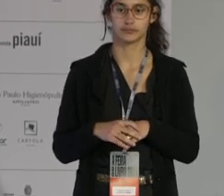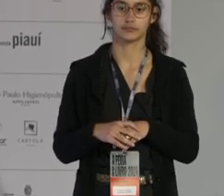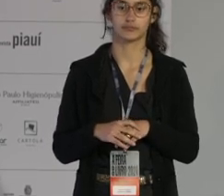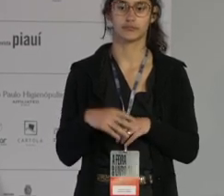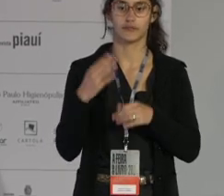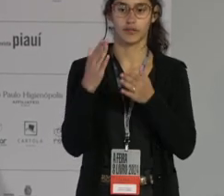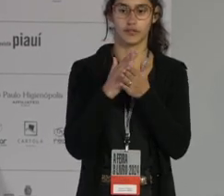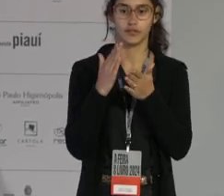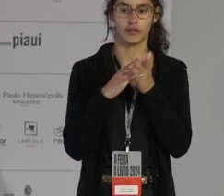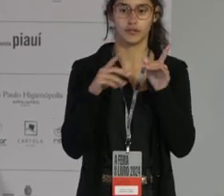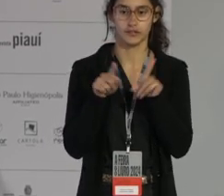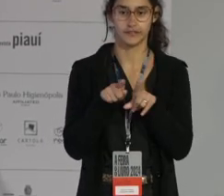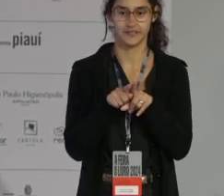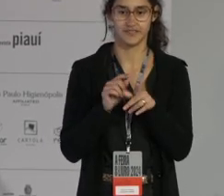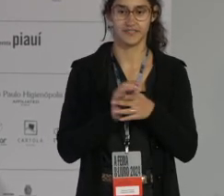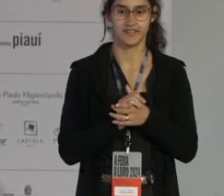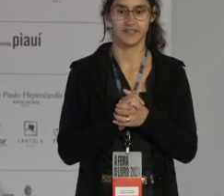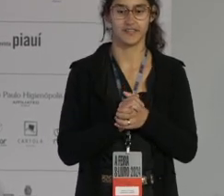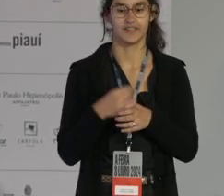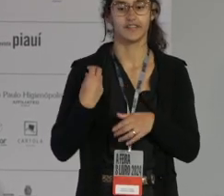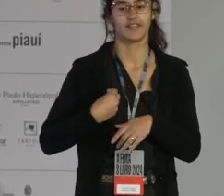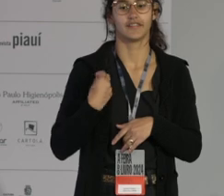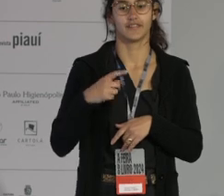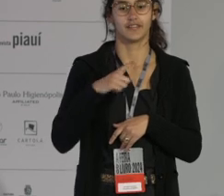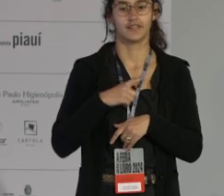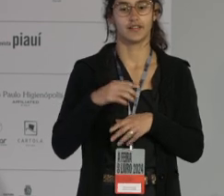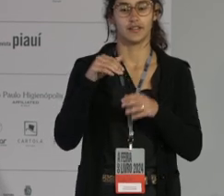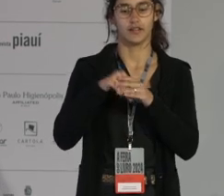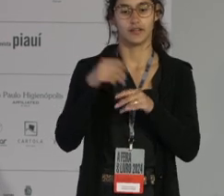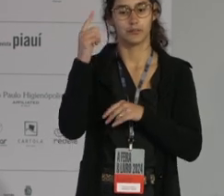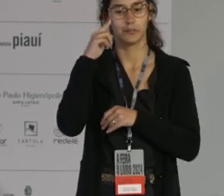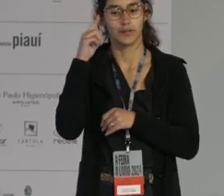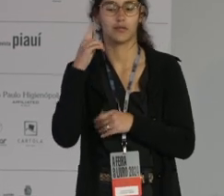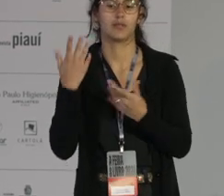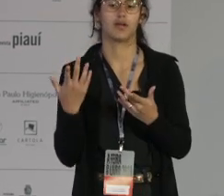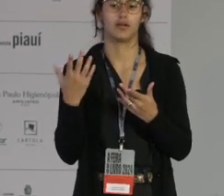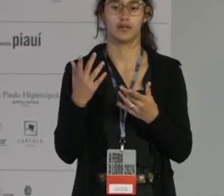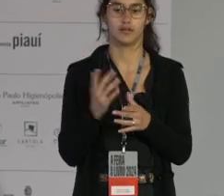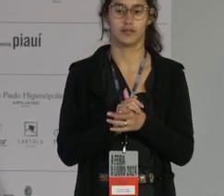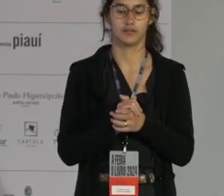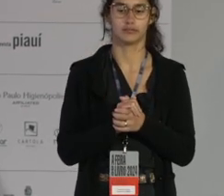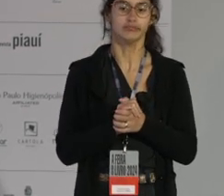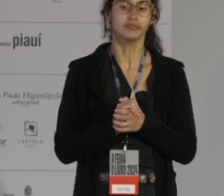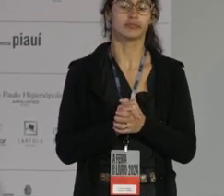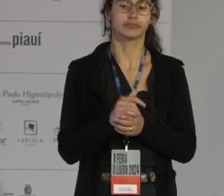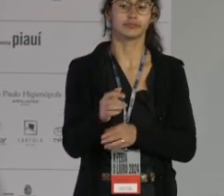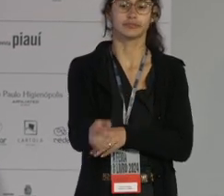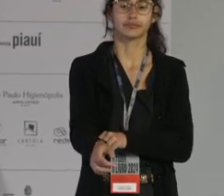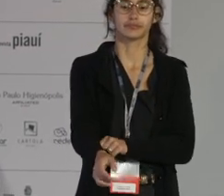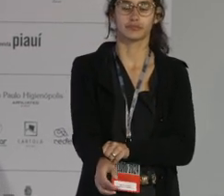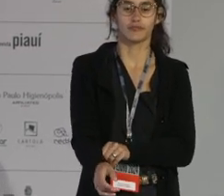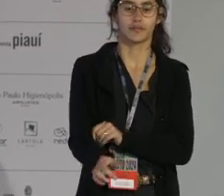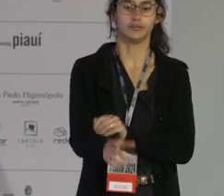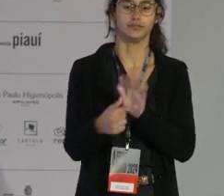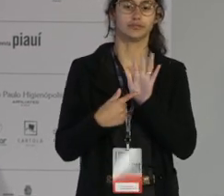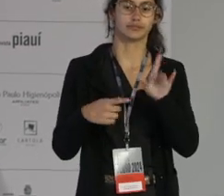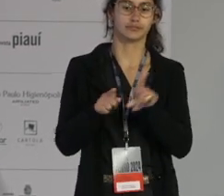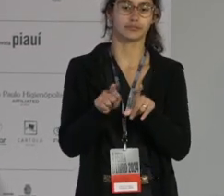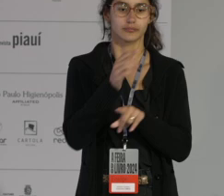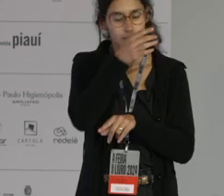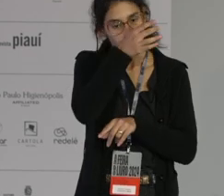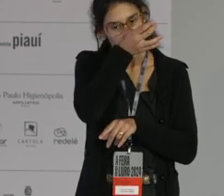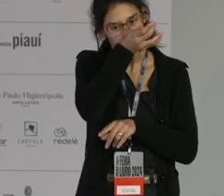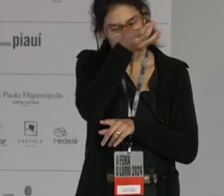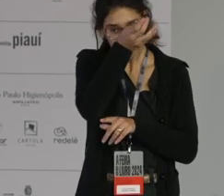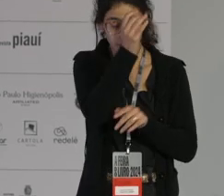um livro assim, ele existe dentro da cabeça do leitor. Né? Então, assim, para a resenhista aqui da